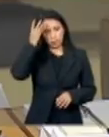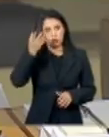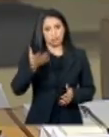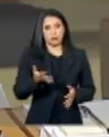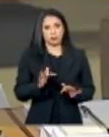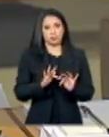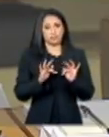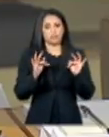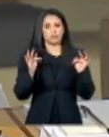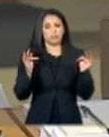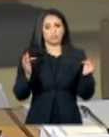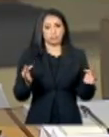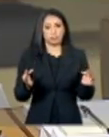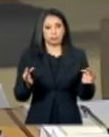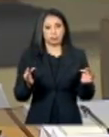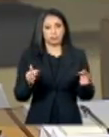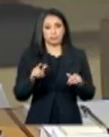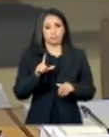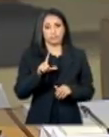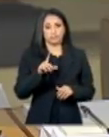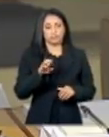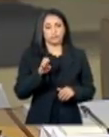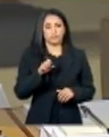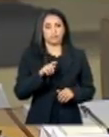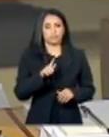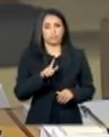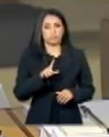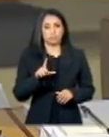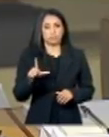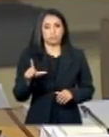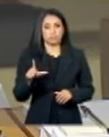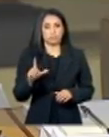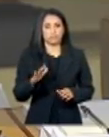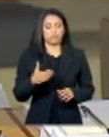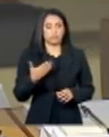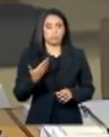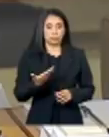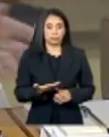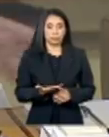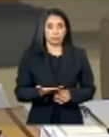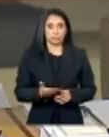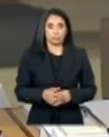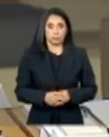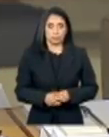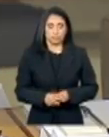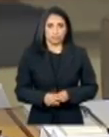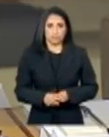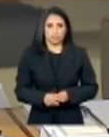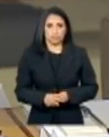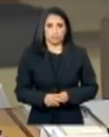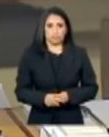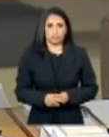simplesmente legal então no caso